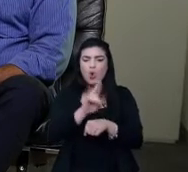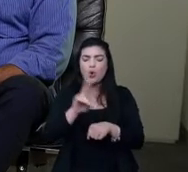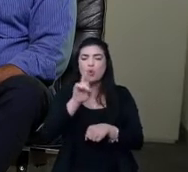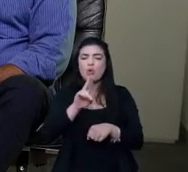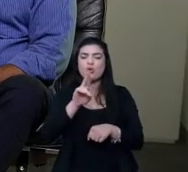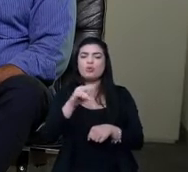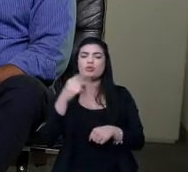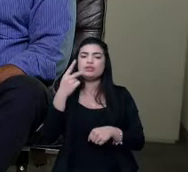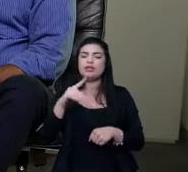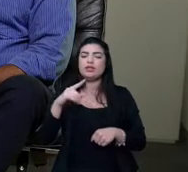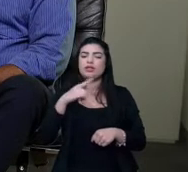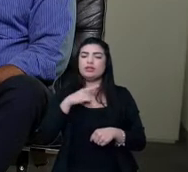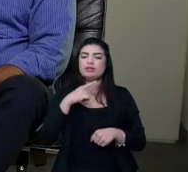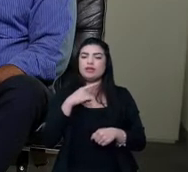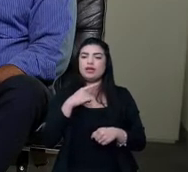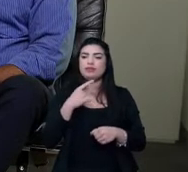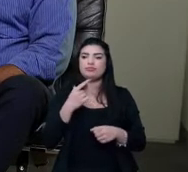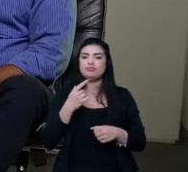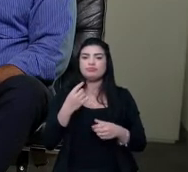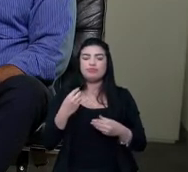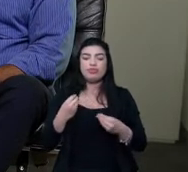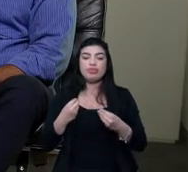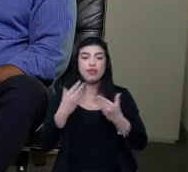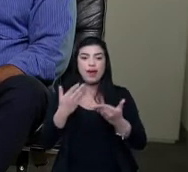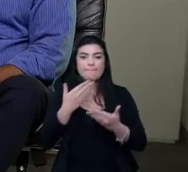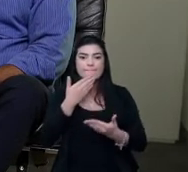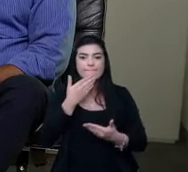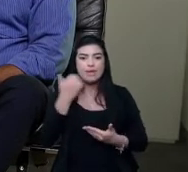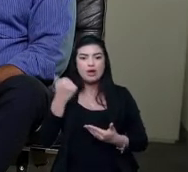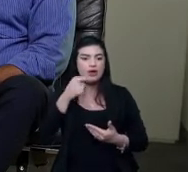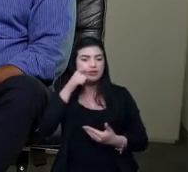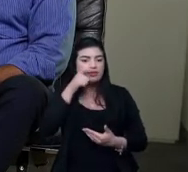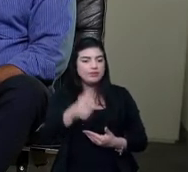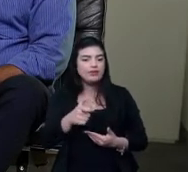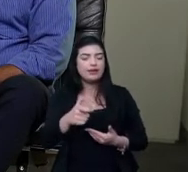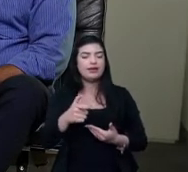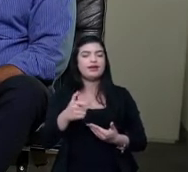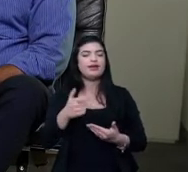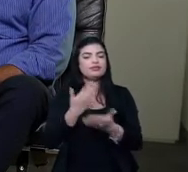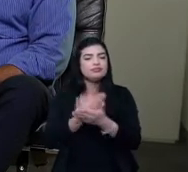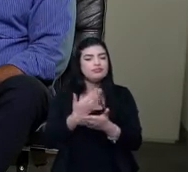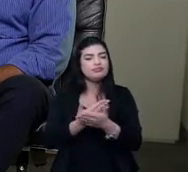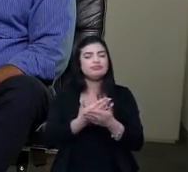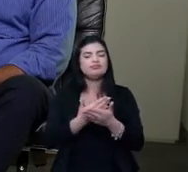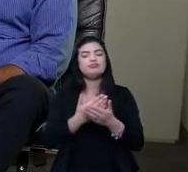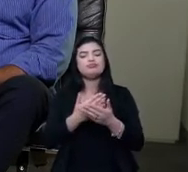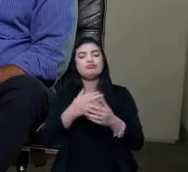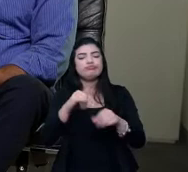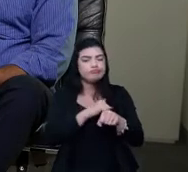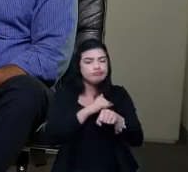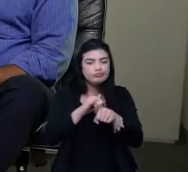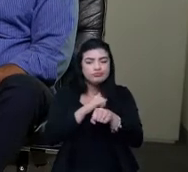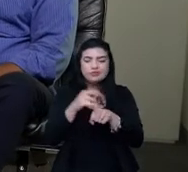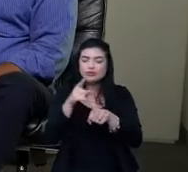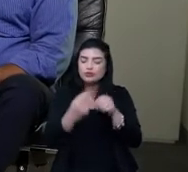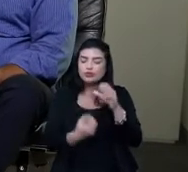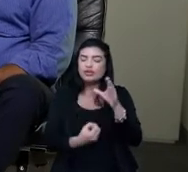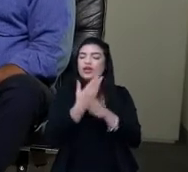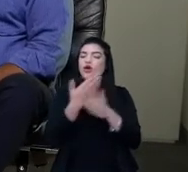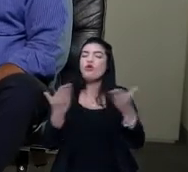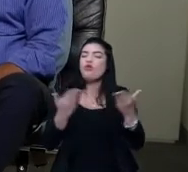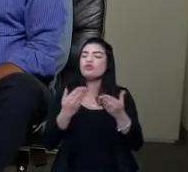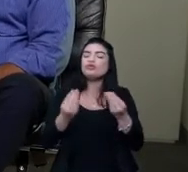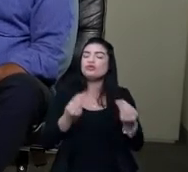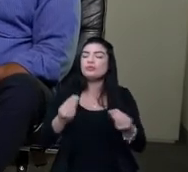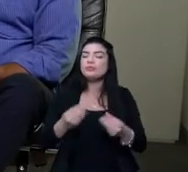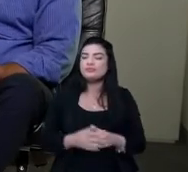te despertado maior interesse, como é esse estudo das técnicas para a sua produção hoje? A senhora disse que